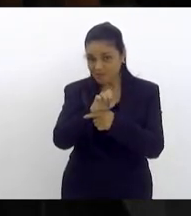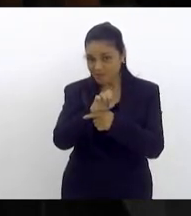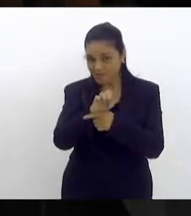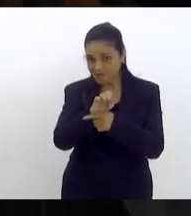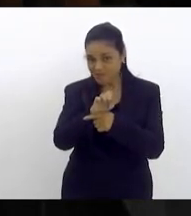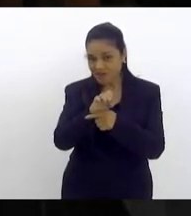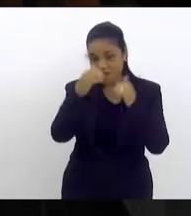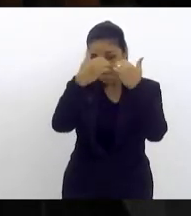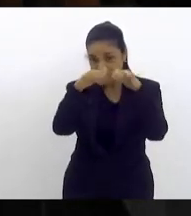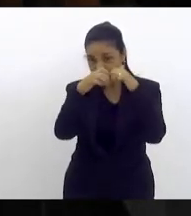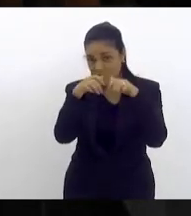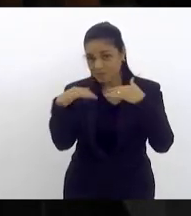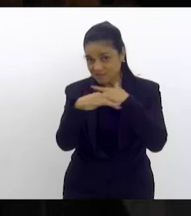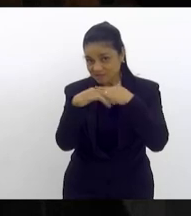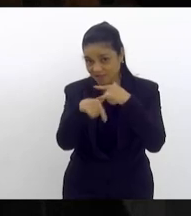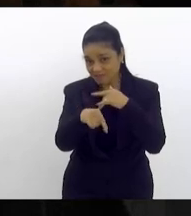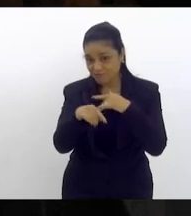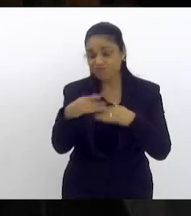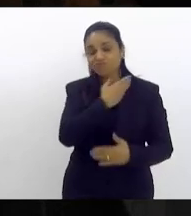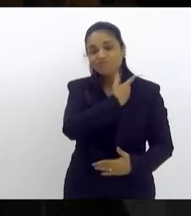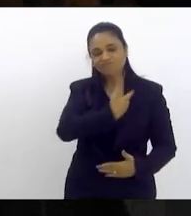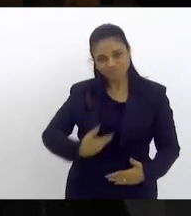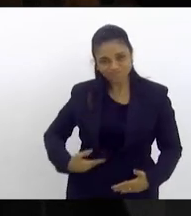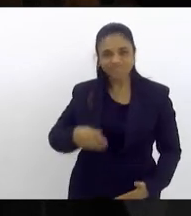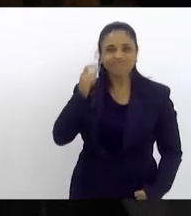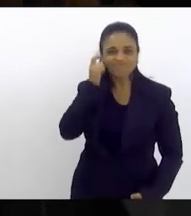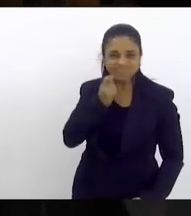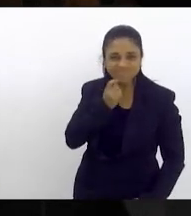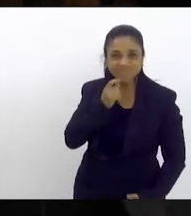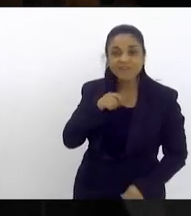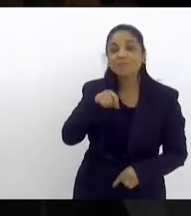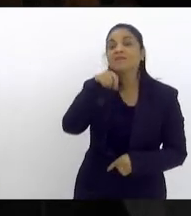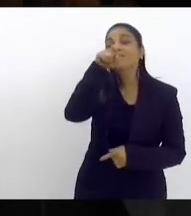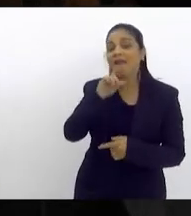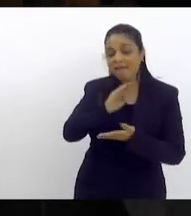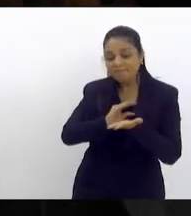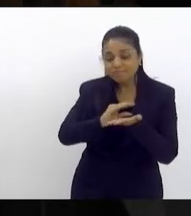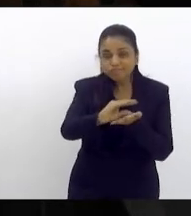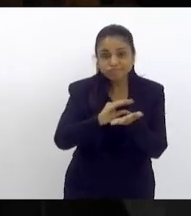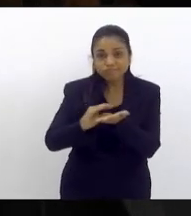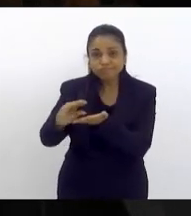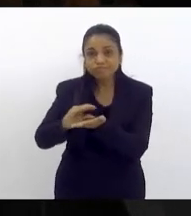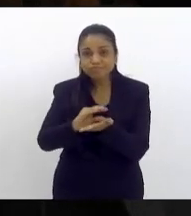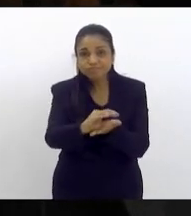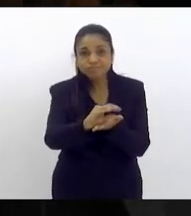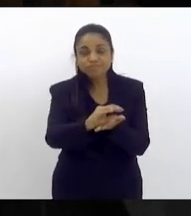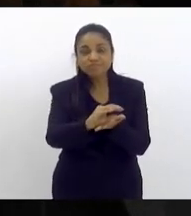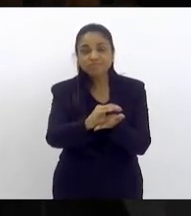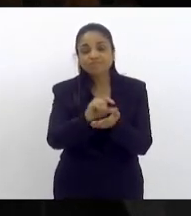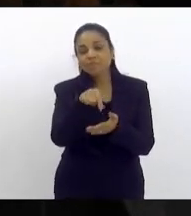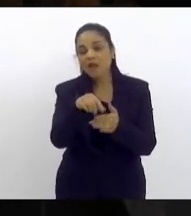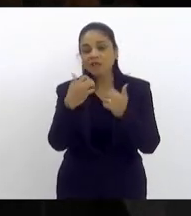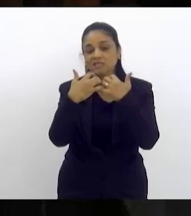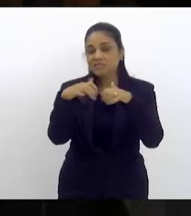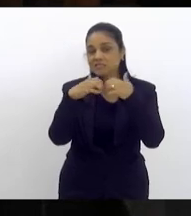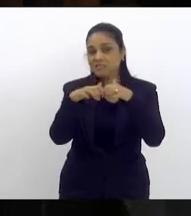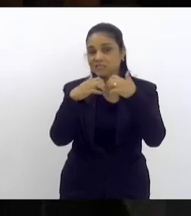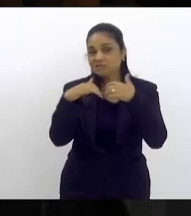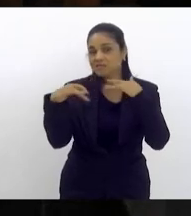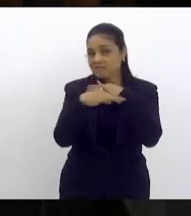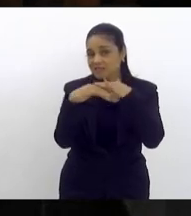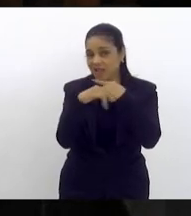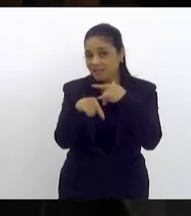Cláudio Castro sabe quem promoveu os investimentos necessários porque o prefeito incompetente para ser